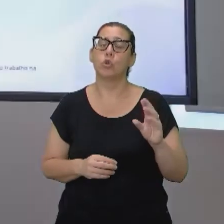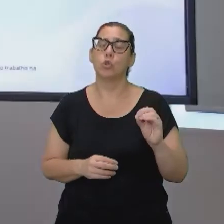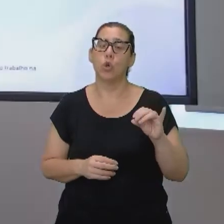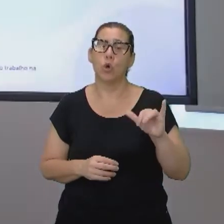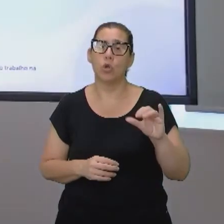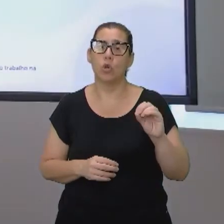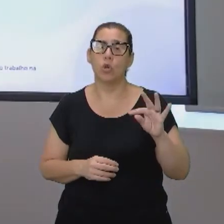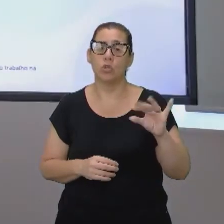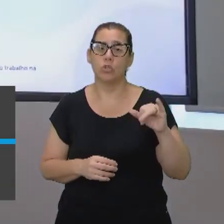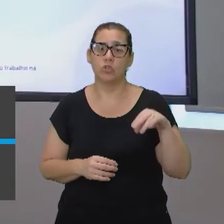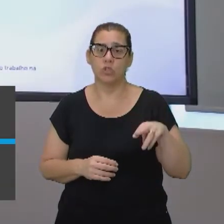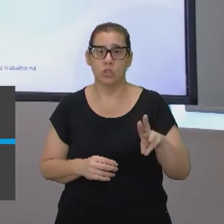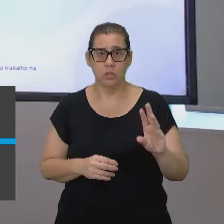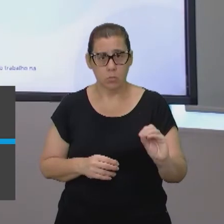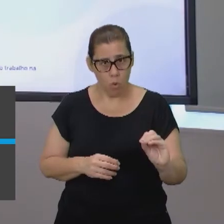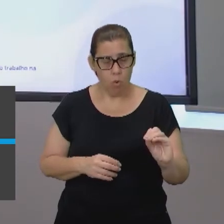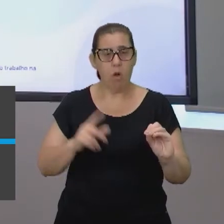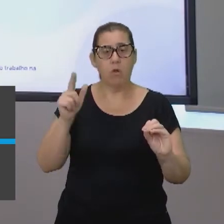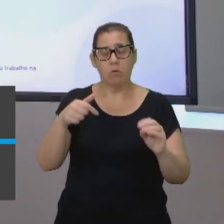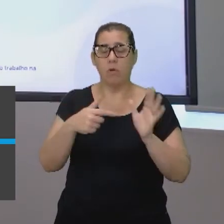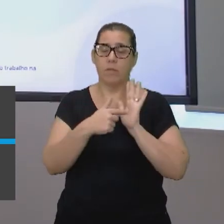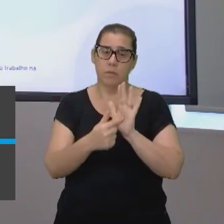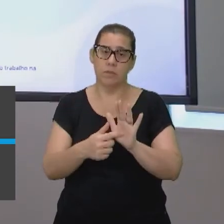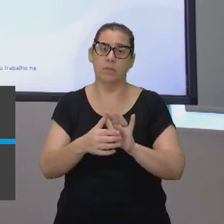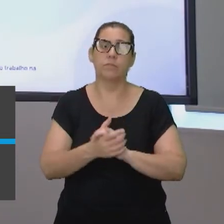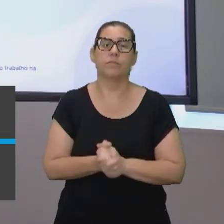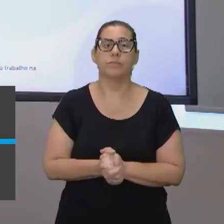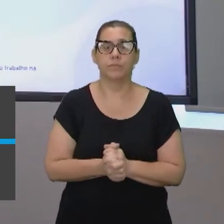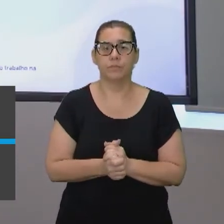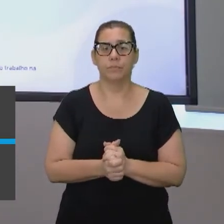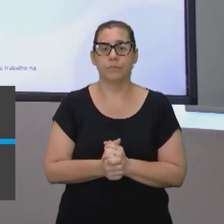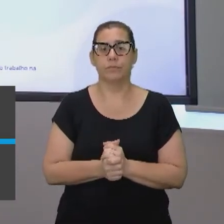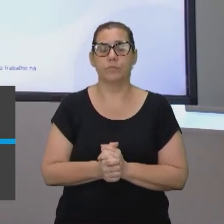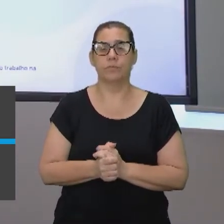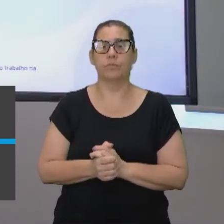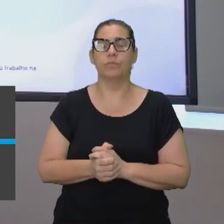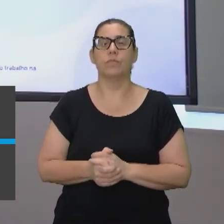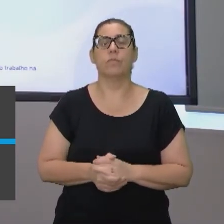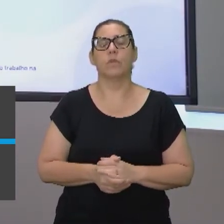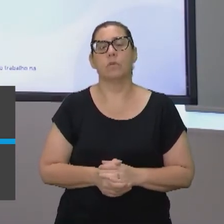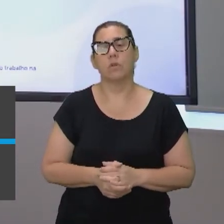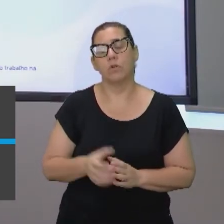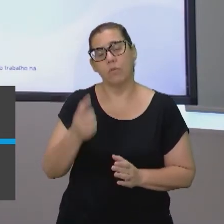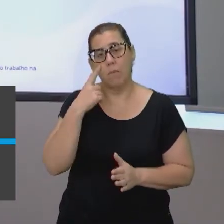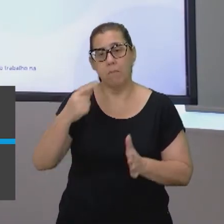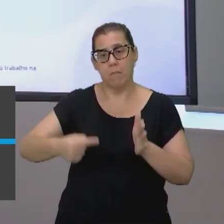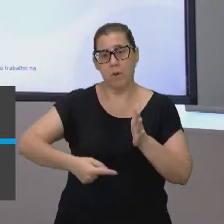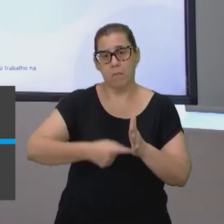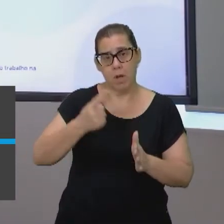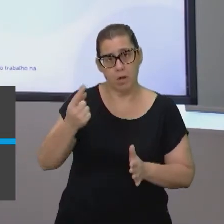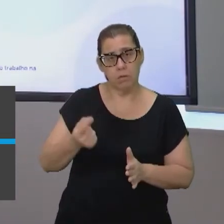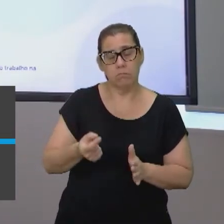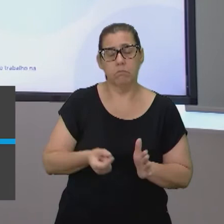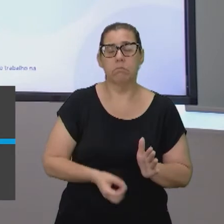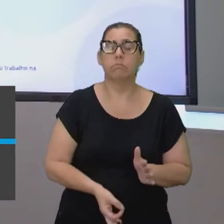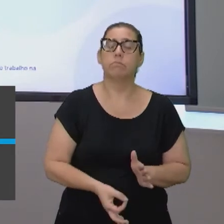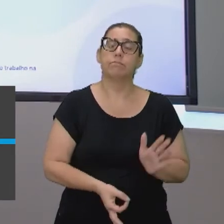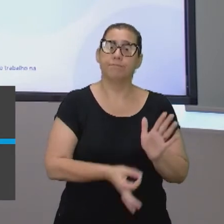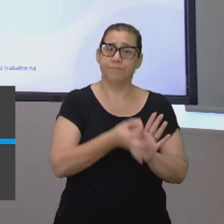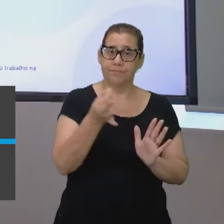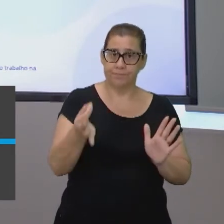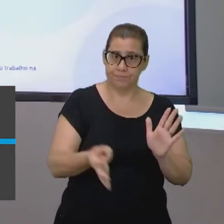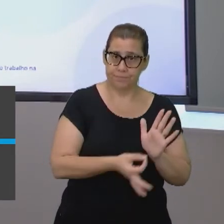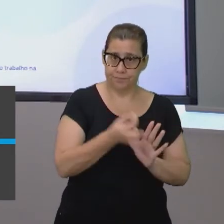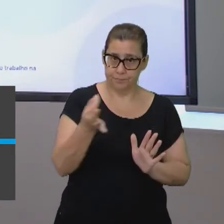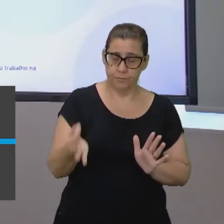que eu prometi para vocês que eu ia falar do toyotismo, tá? Então eu vou primeiro comentar o slide anterior e depois